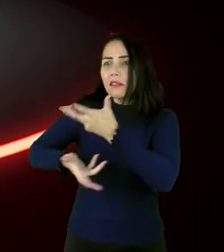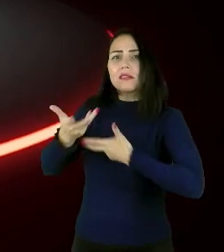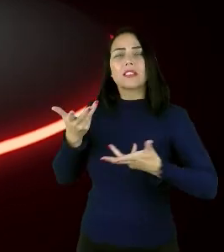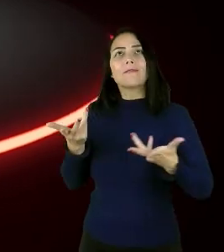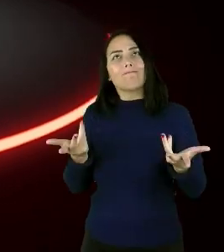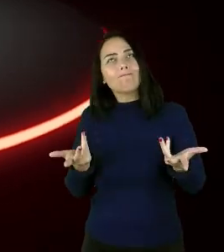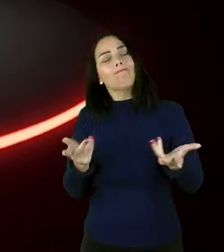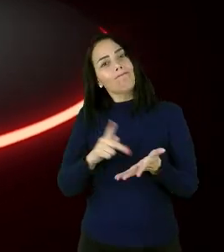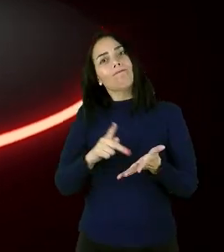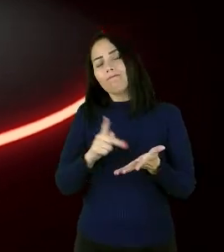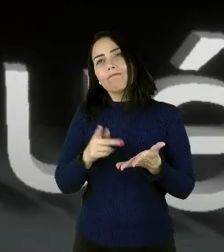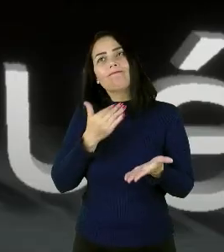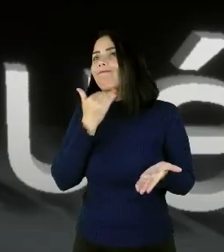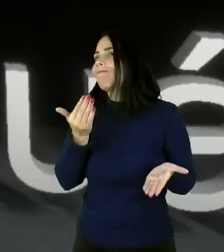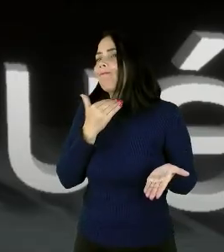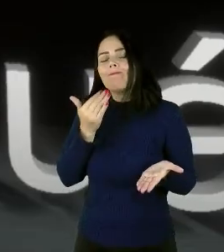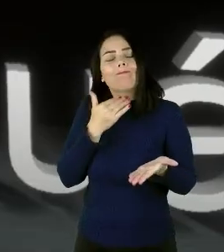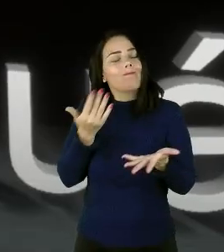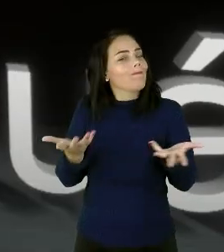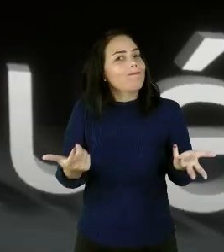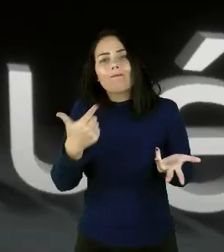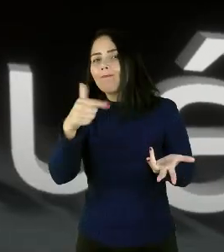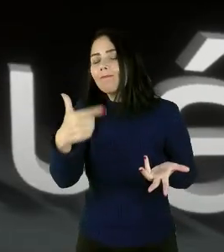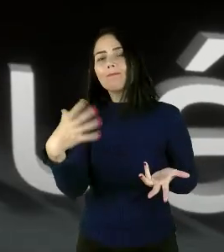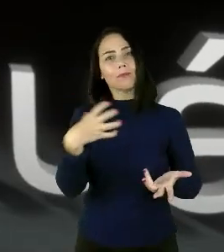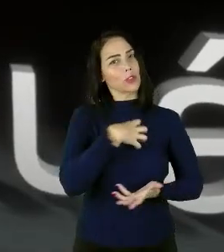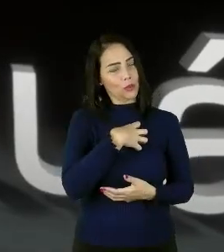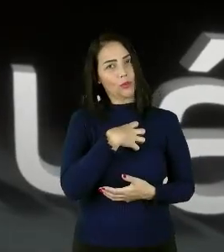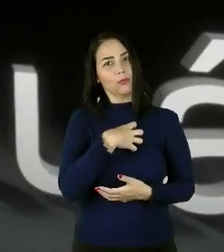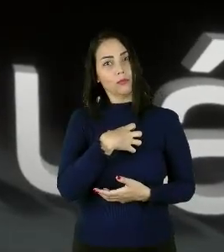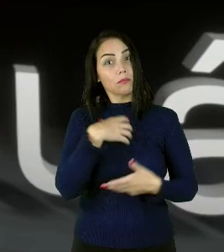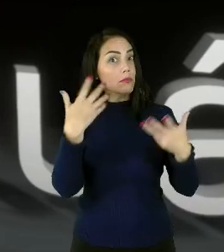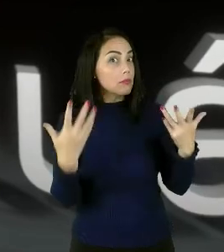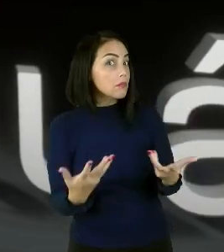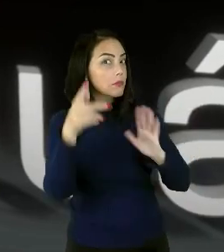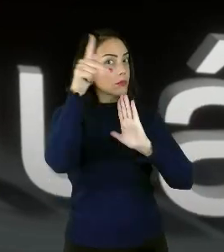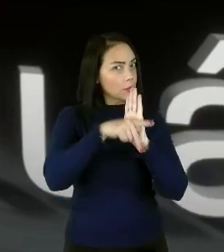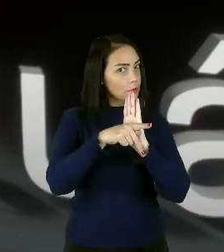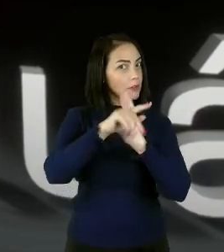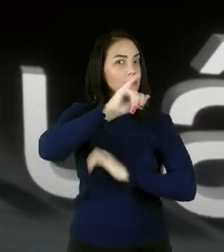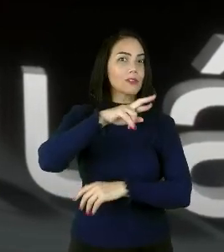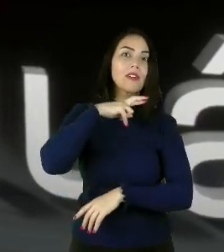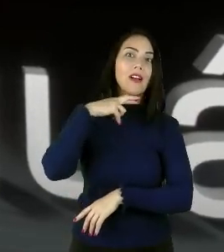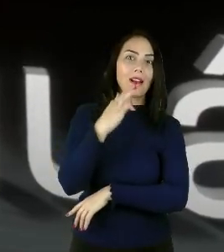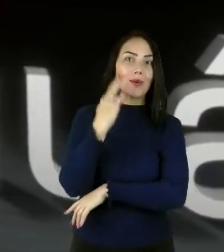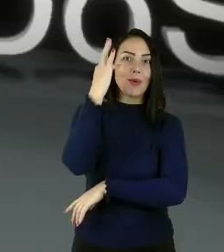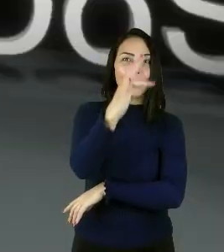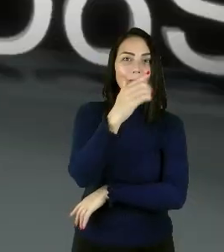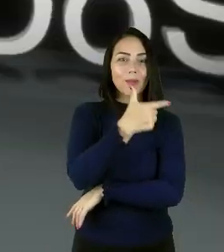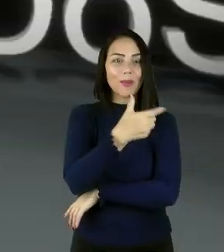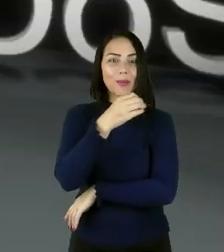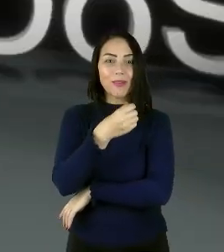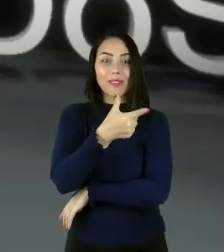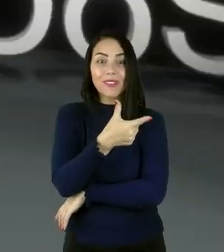maneira realmente tudo isso não tem sentido o projeto Jaraguá 2026 é uma série de